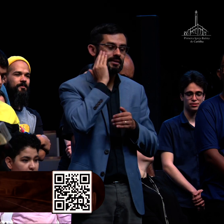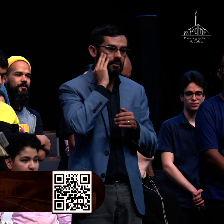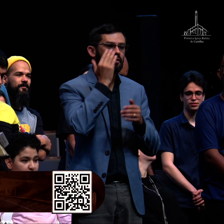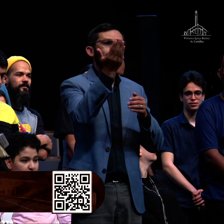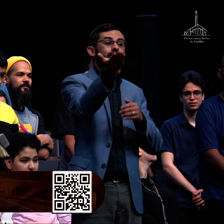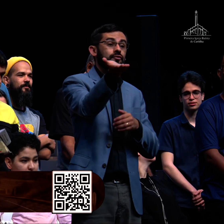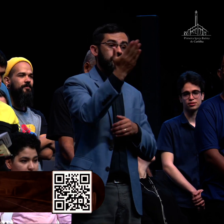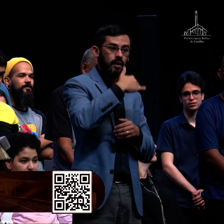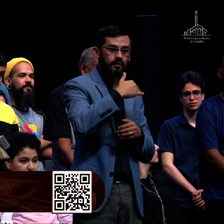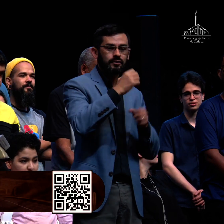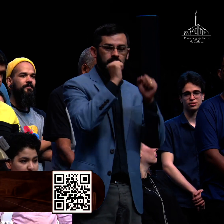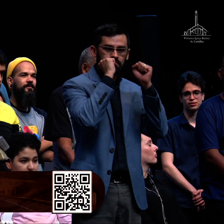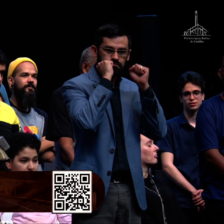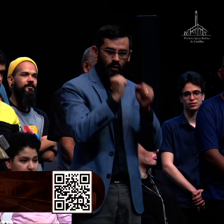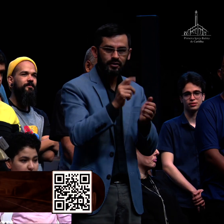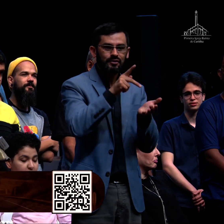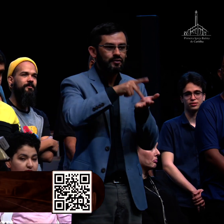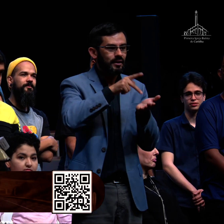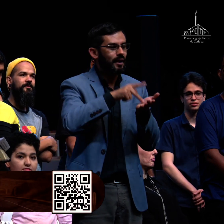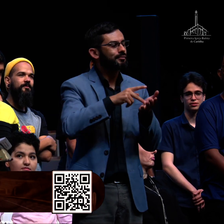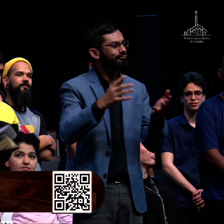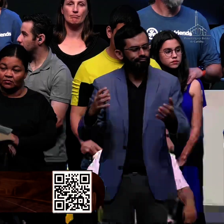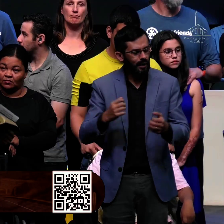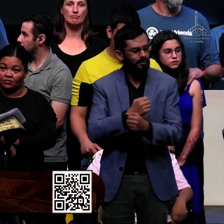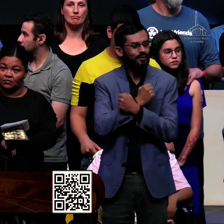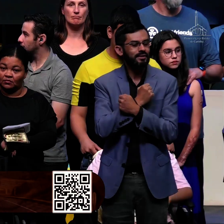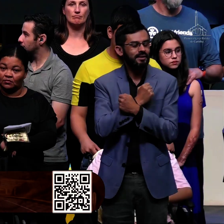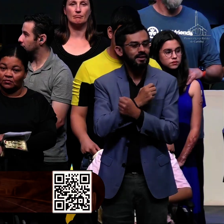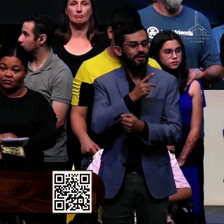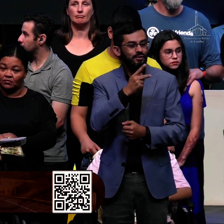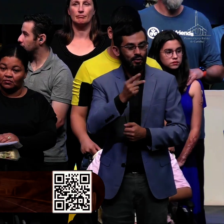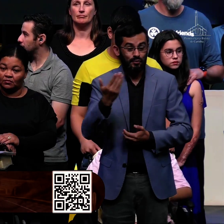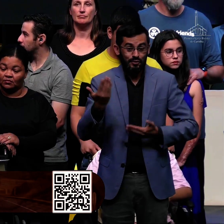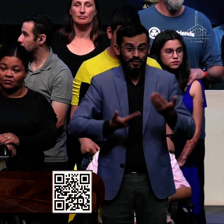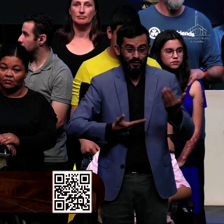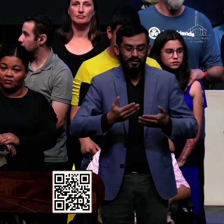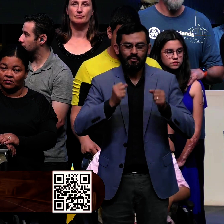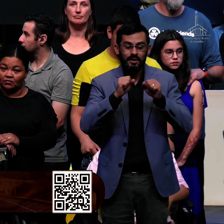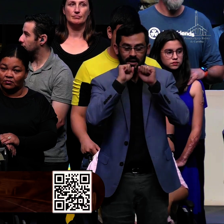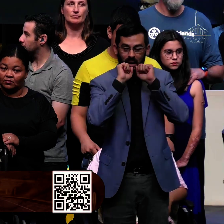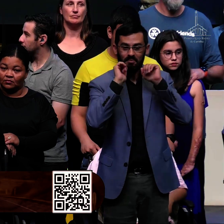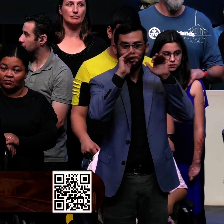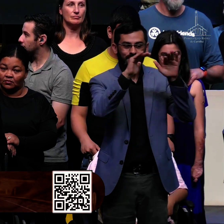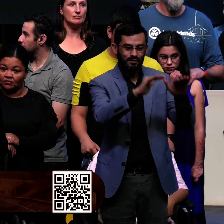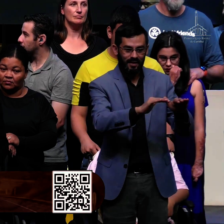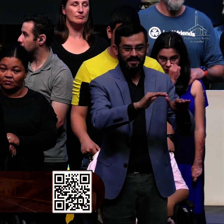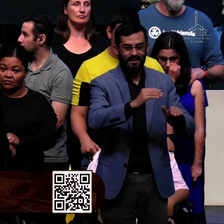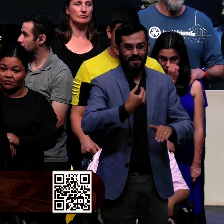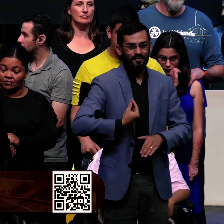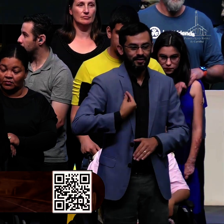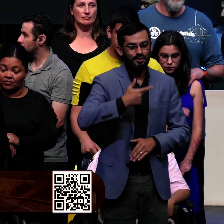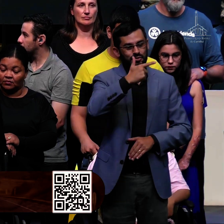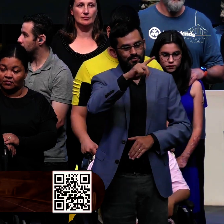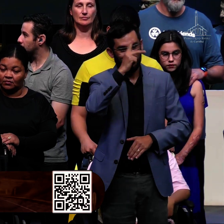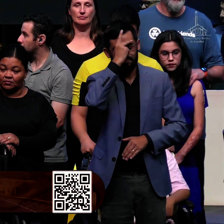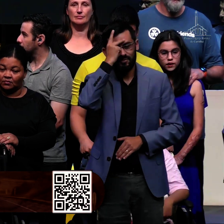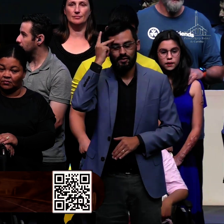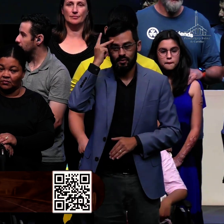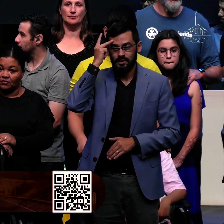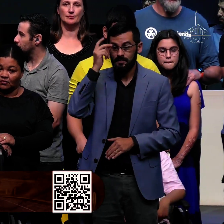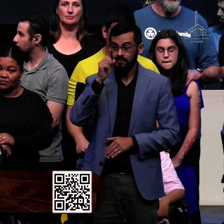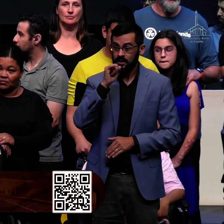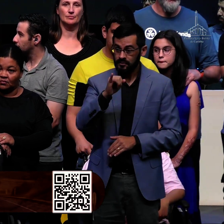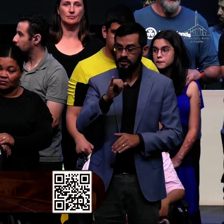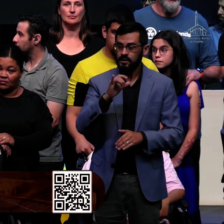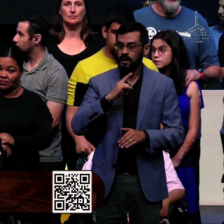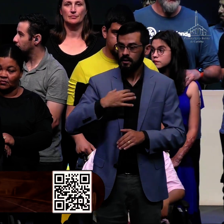fazer, venha e você vai ser muito bem recebido e o teu serviço vai poder abençoar a vida de outras pessoas. Se você